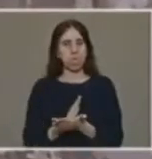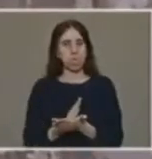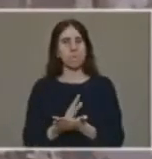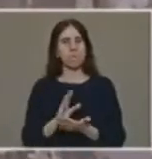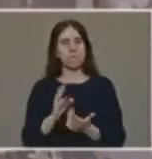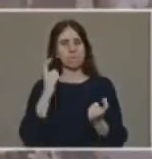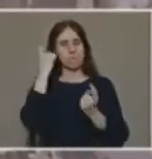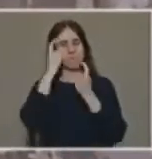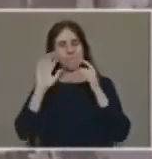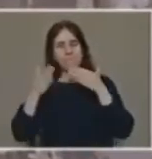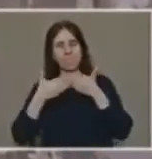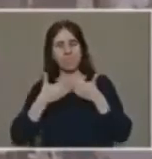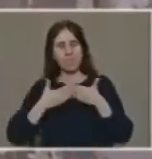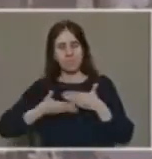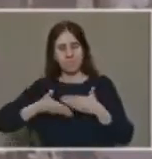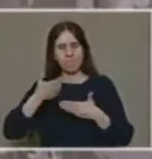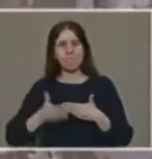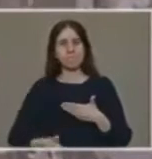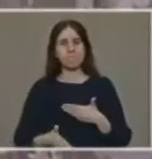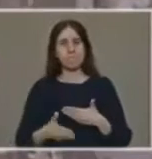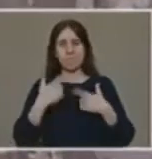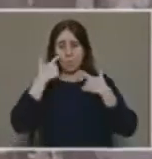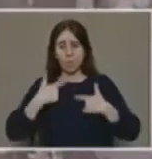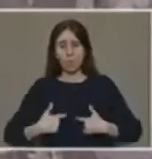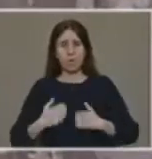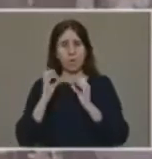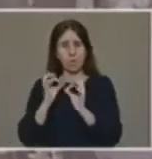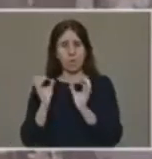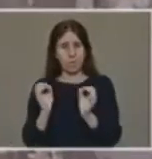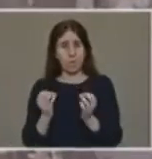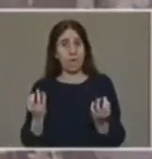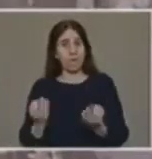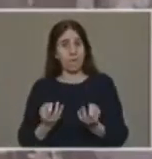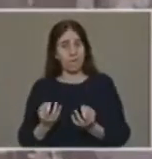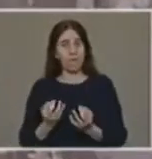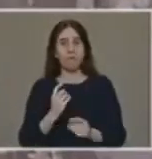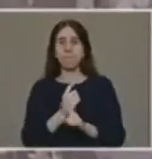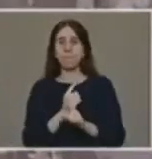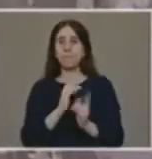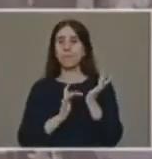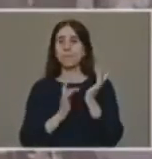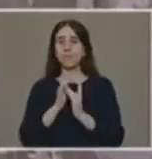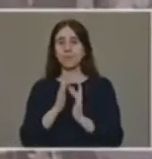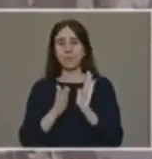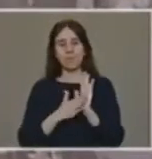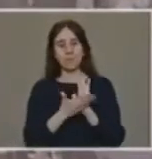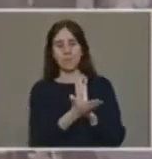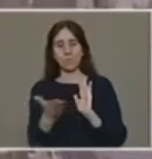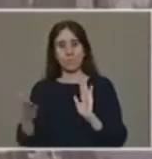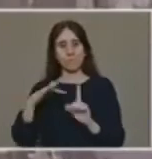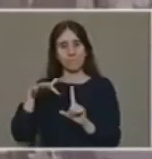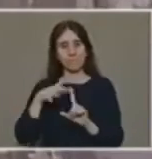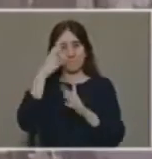pensamento fechado, rígido, desumano até, também as testemunhas de Jesus, os discípulos,